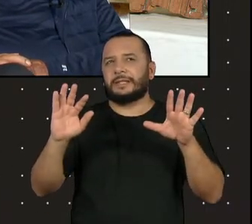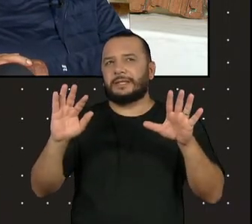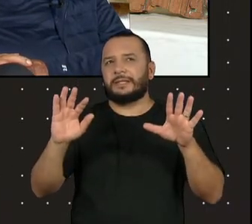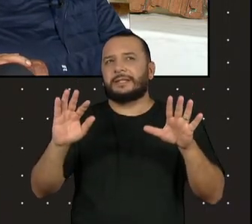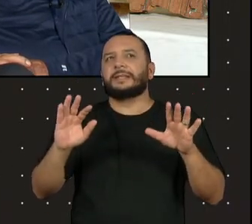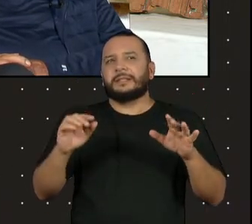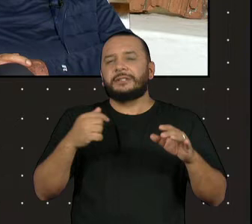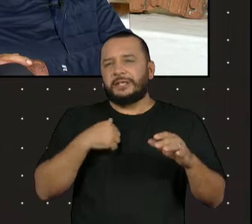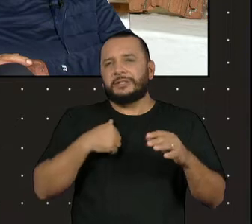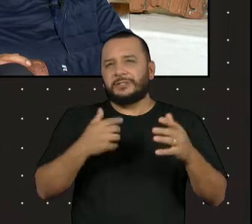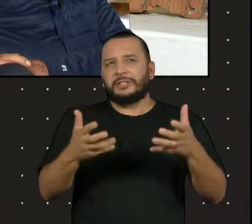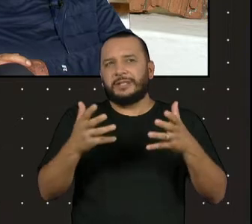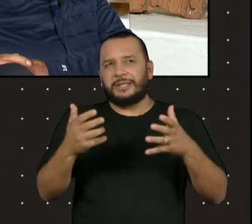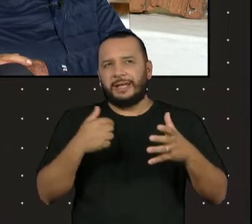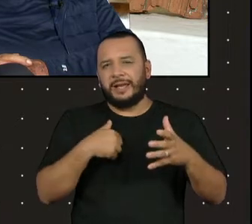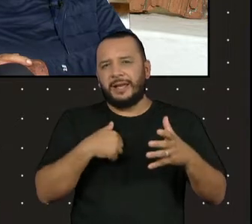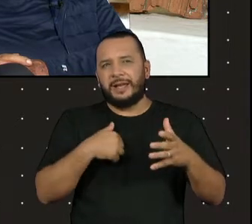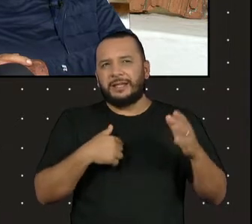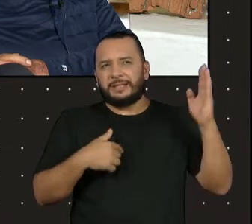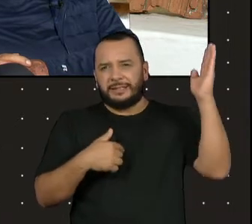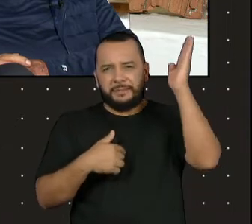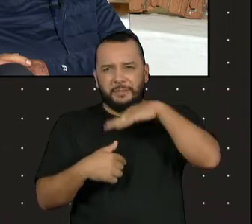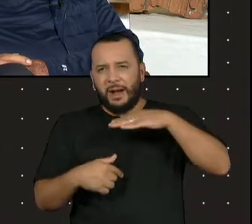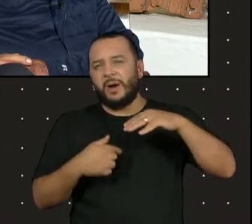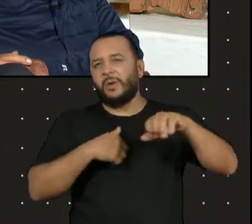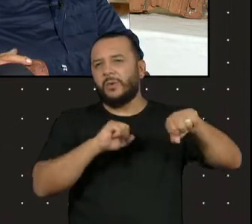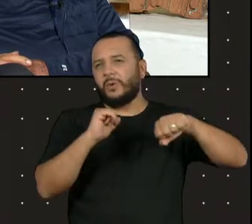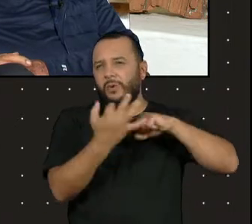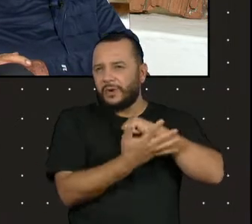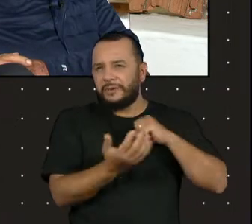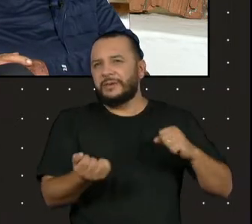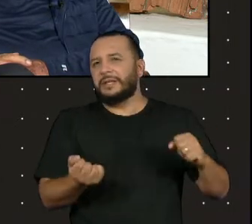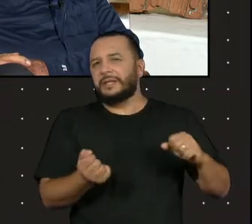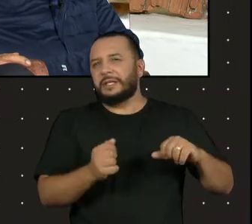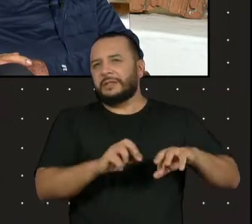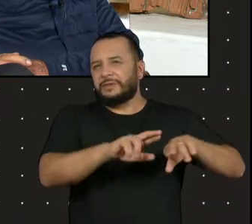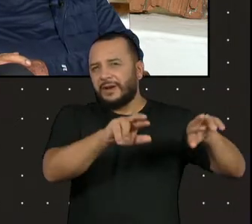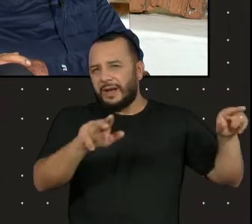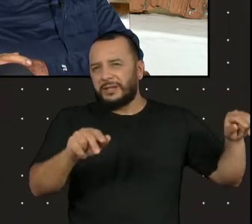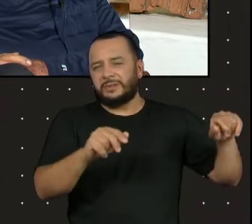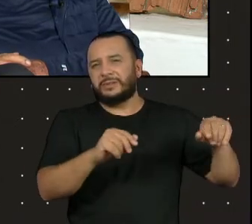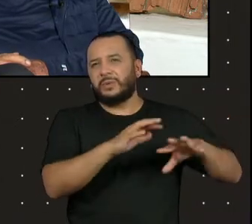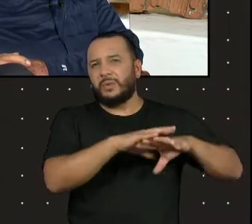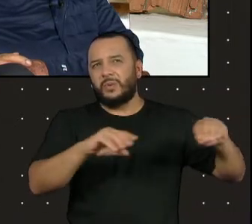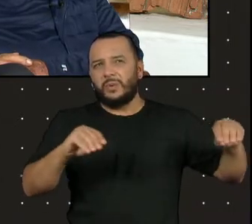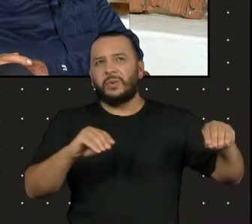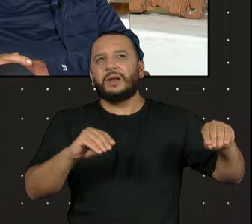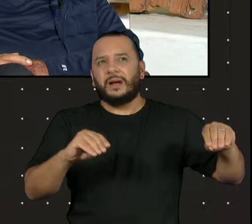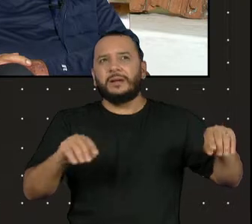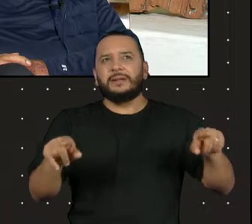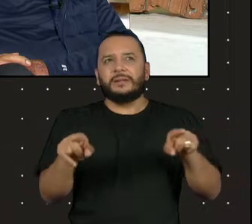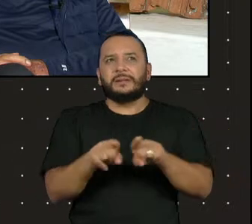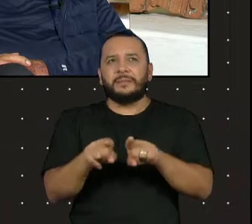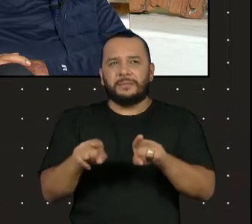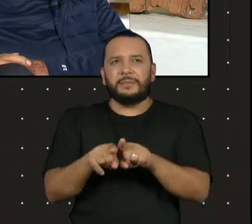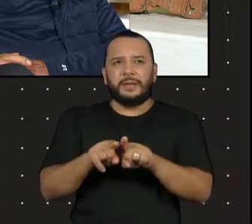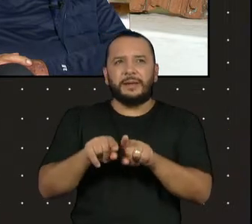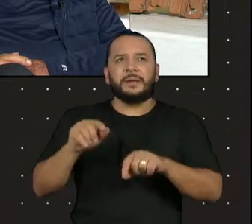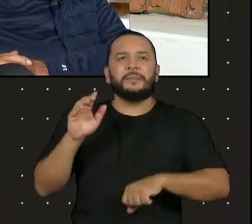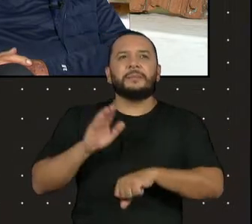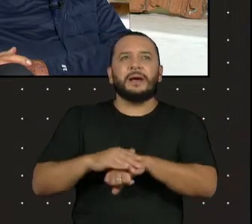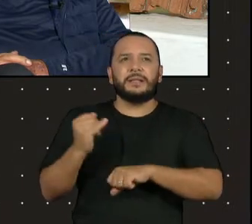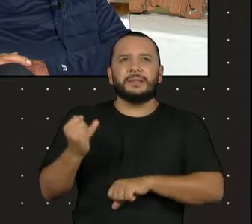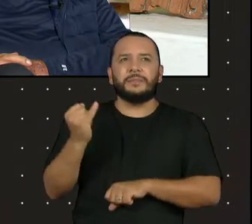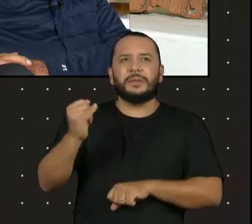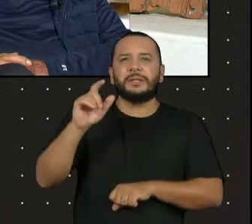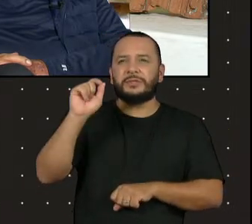peste e das que estão vindo aí, Delta, etc. Mas é mais importante ainda que vai junto o verme que está na